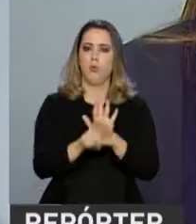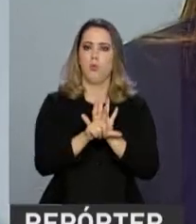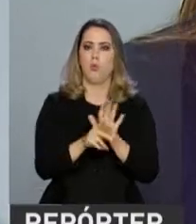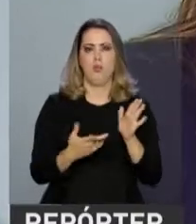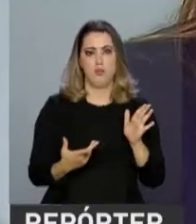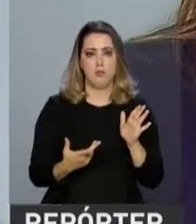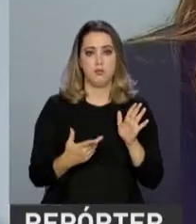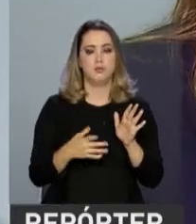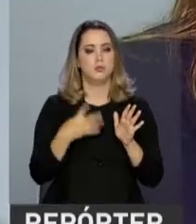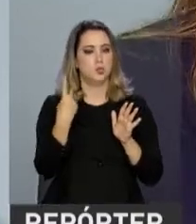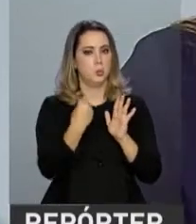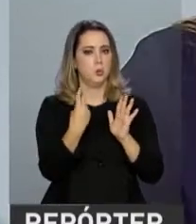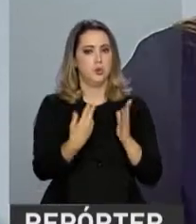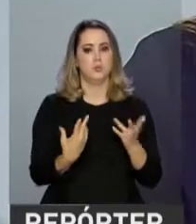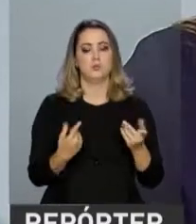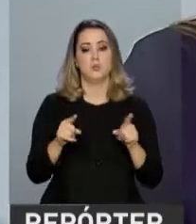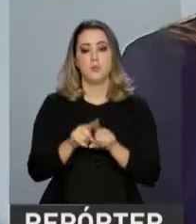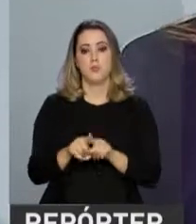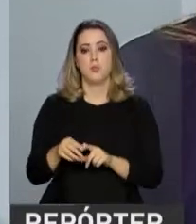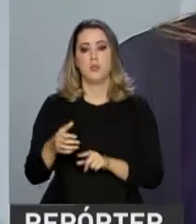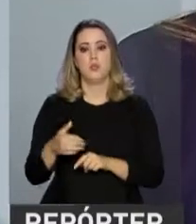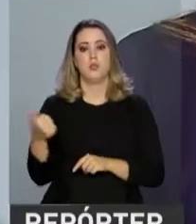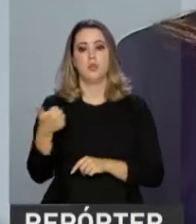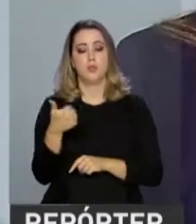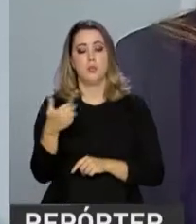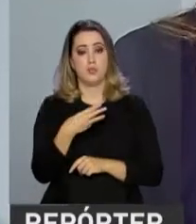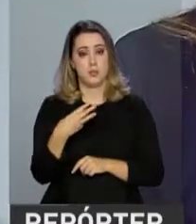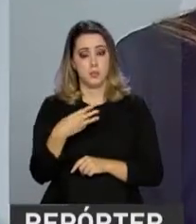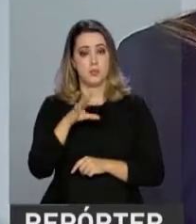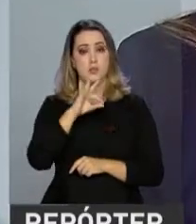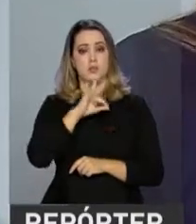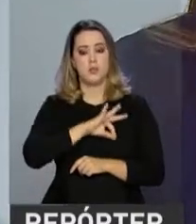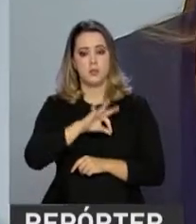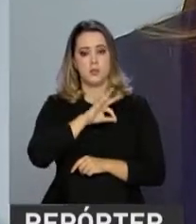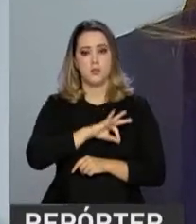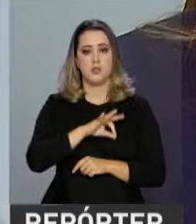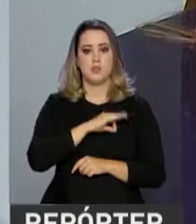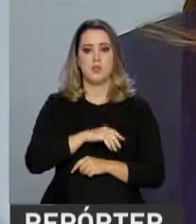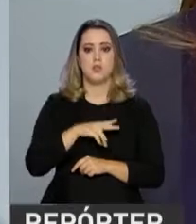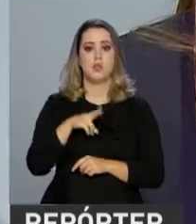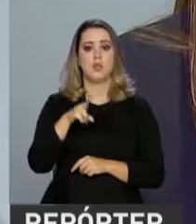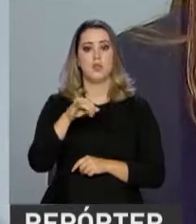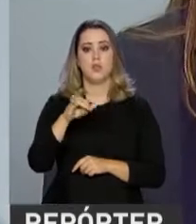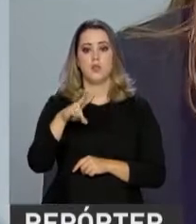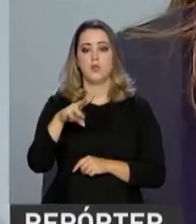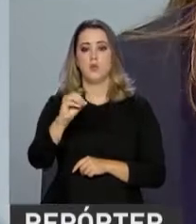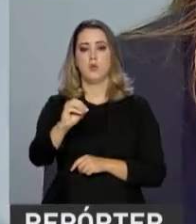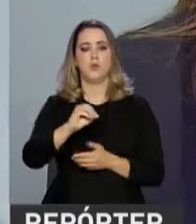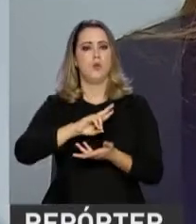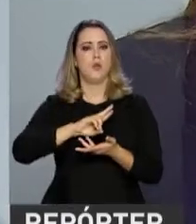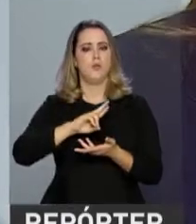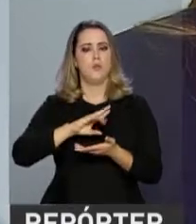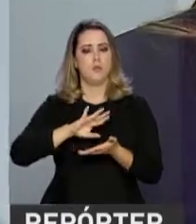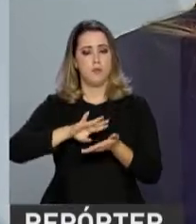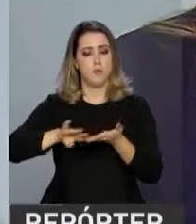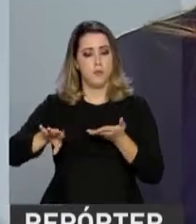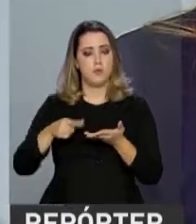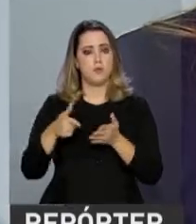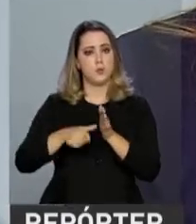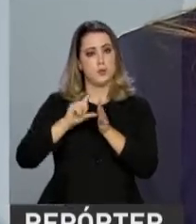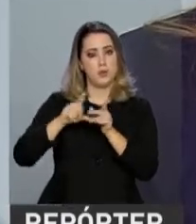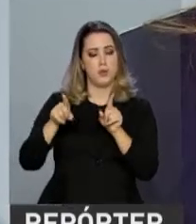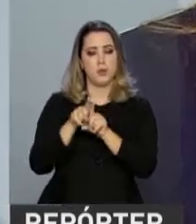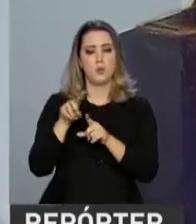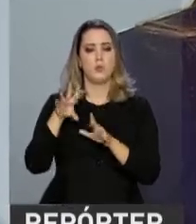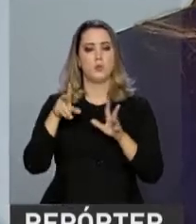caso da Lei da Reforma Trabalhista. 13º, por exemplo, as férias, o aviso prévio, o FGTS, todos eles